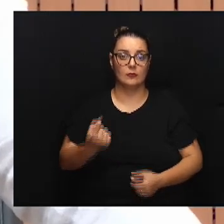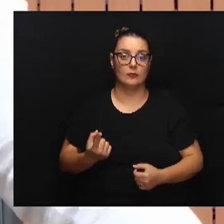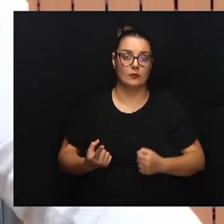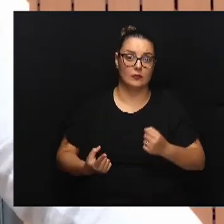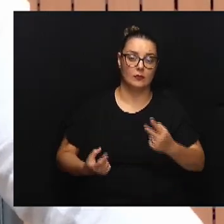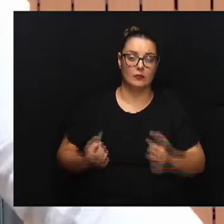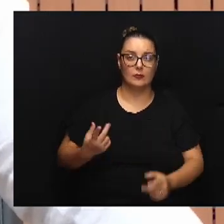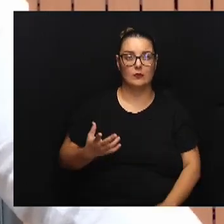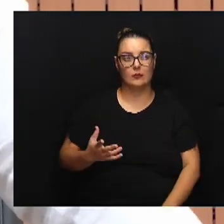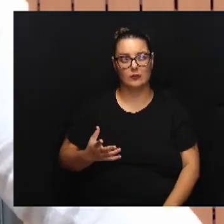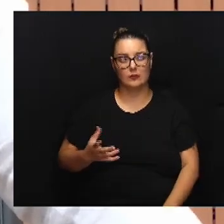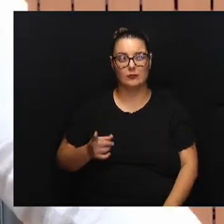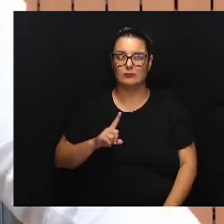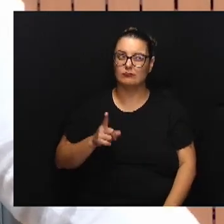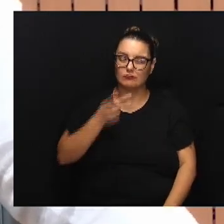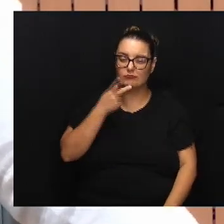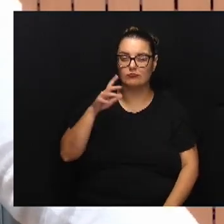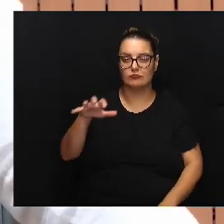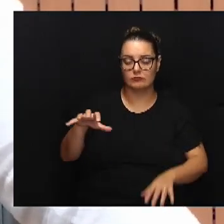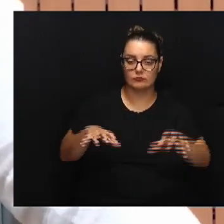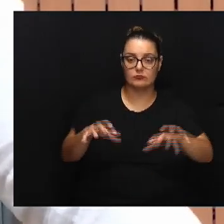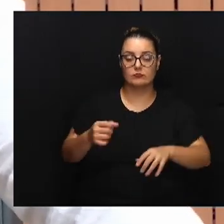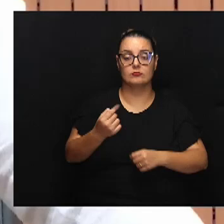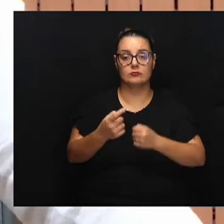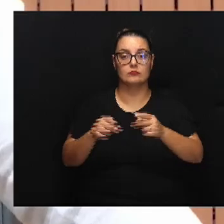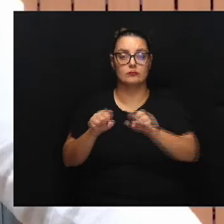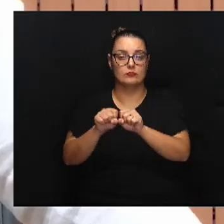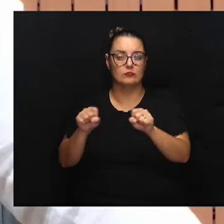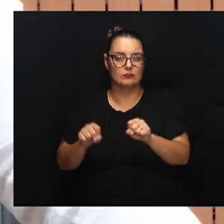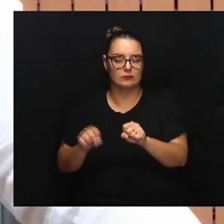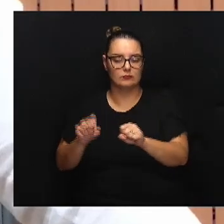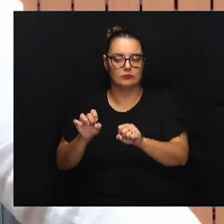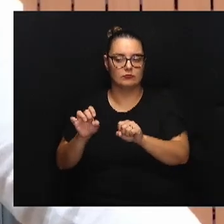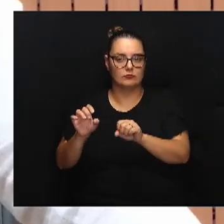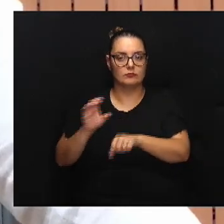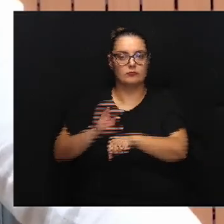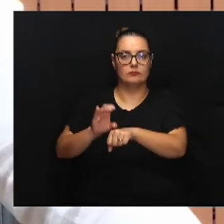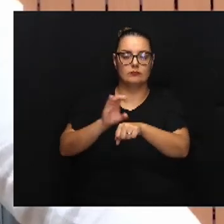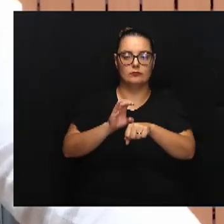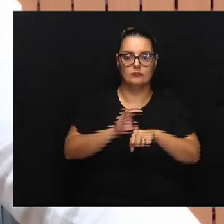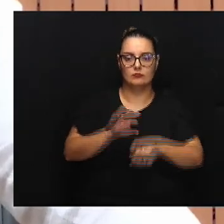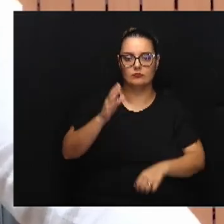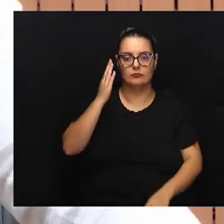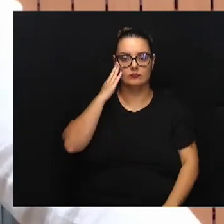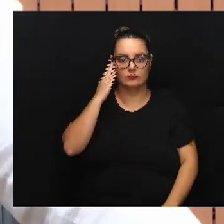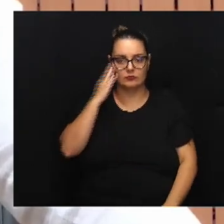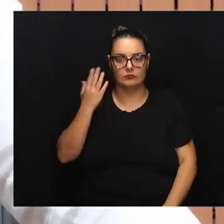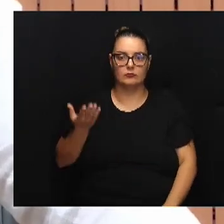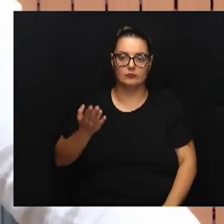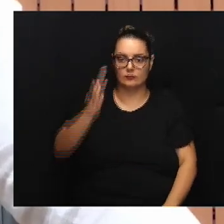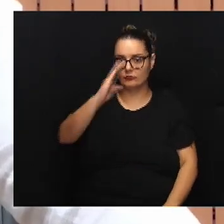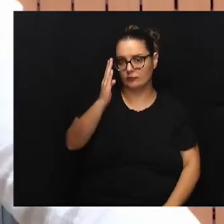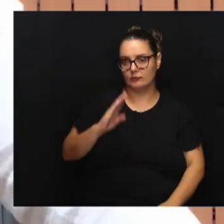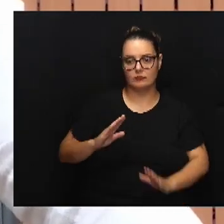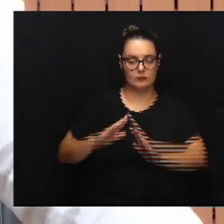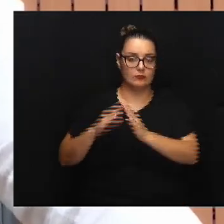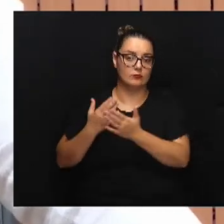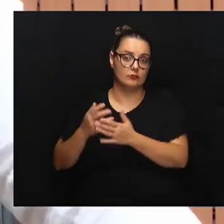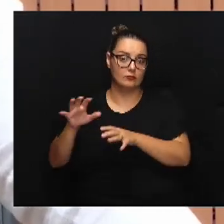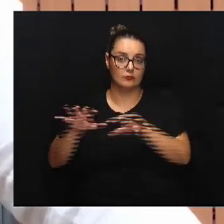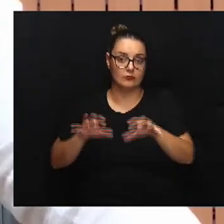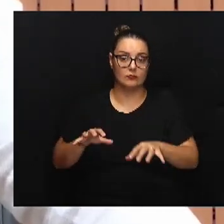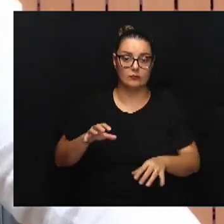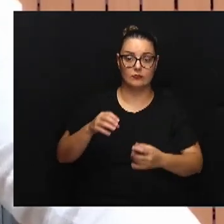não diria nem mapeamento, mas algumas sistematizações de cursinhos, né? Sabendo que a entidade Brasil Escola tem lá um mapeamento,